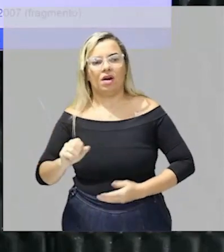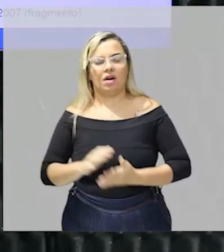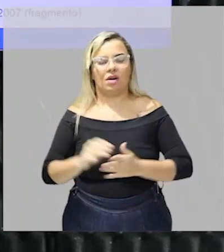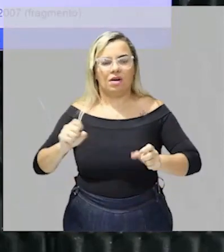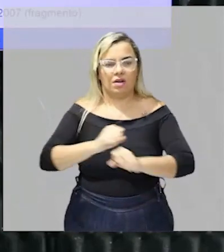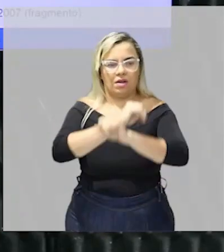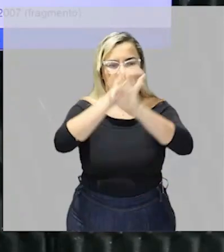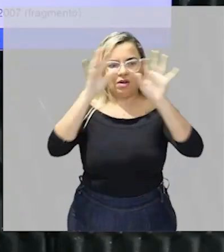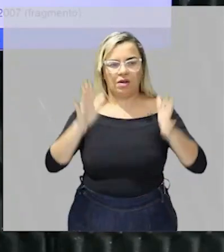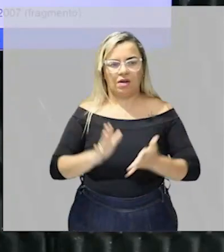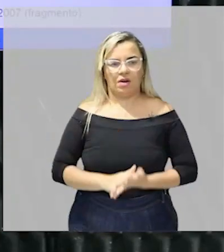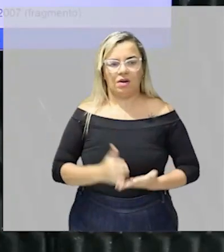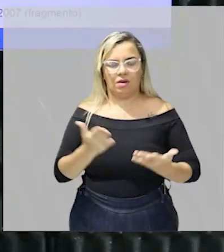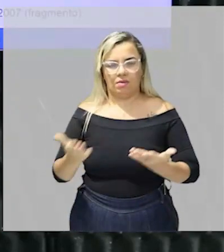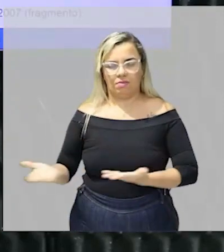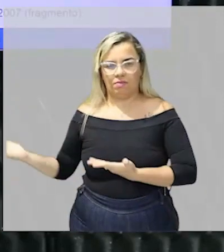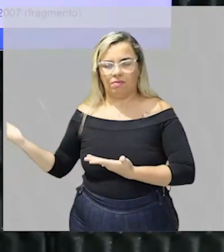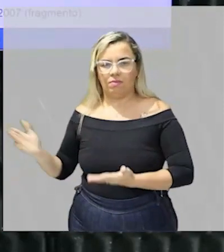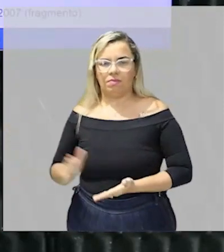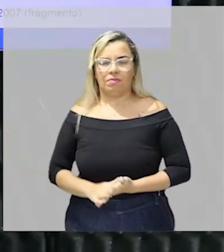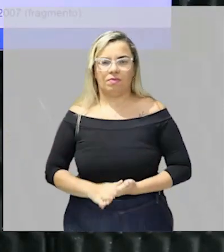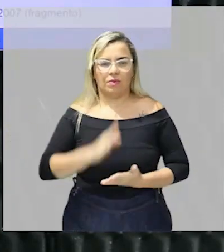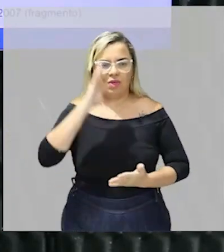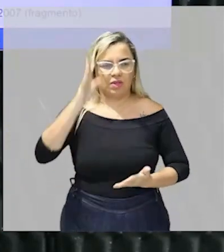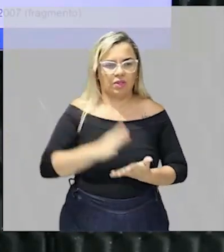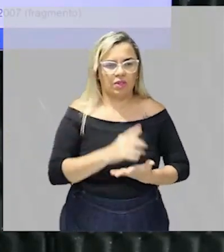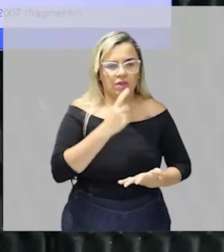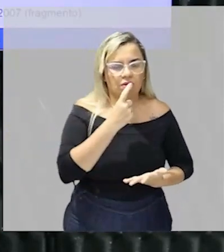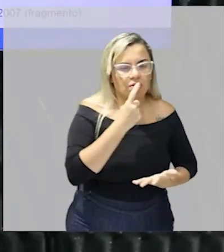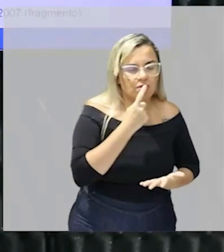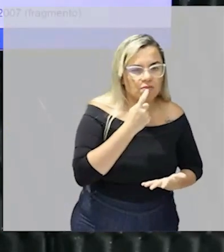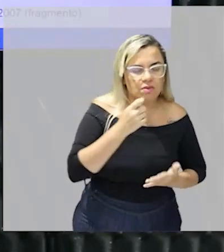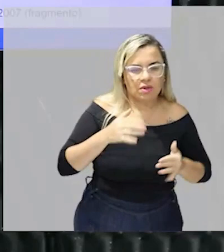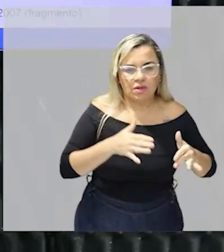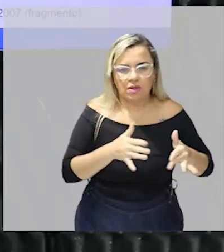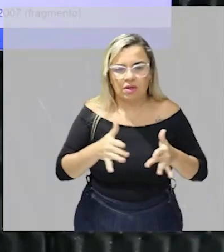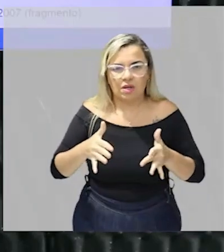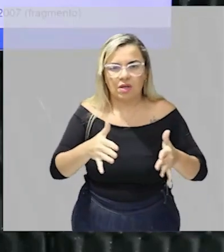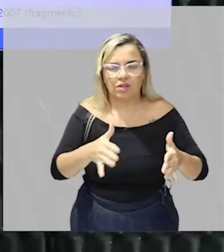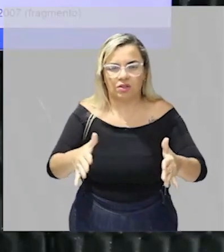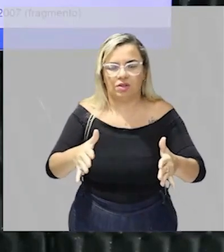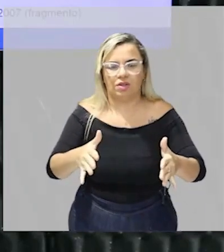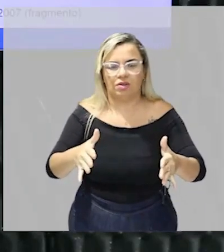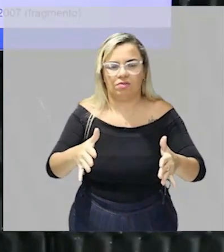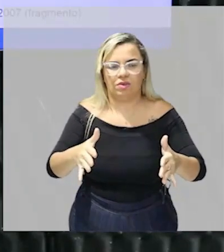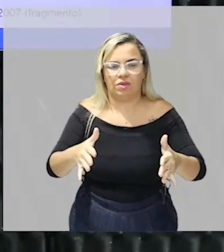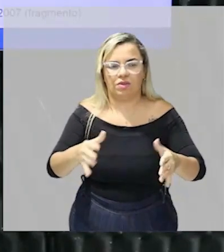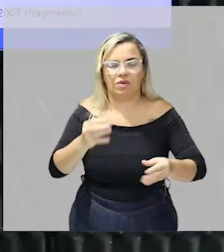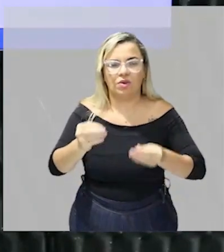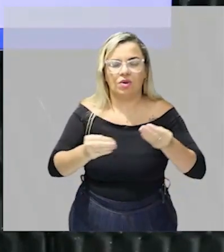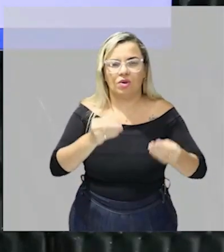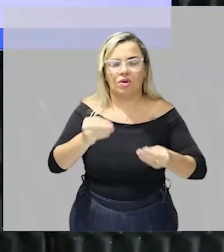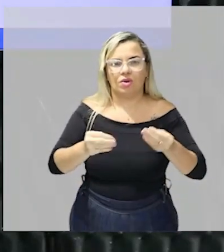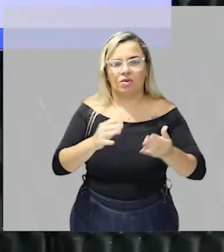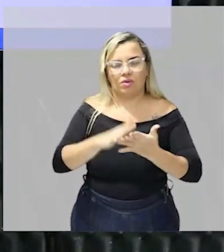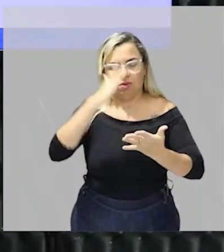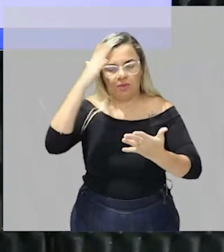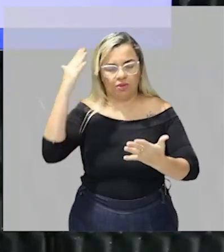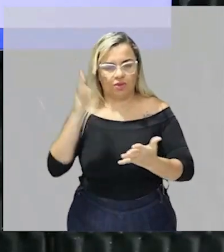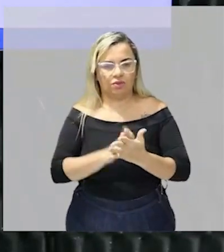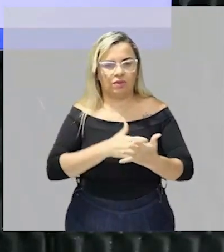diz, ó, vermelhas estão a água, os rios, como se alguém estivesse tingido, olha só. Então, há um verdadeiro